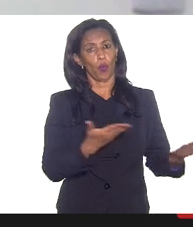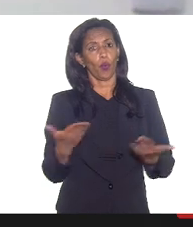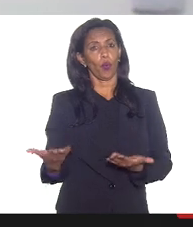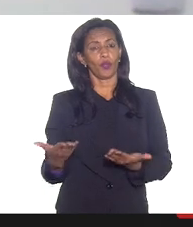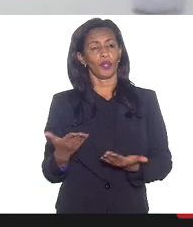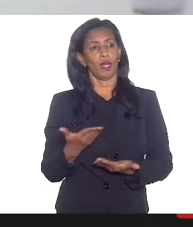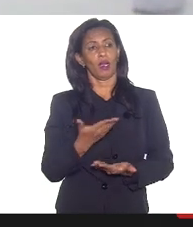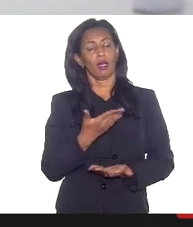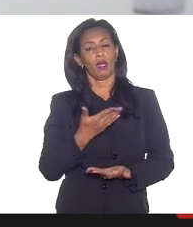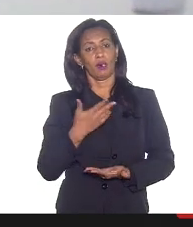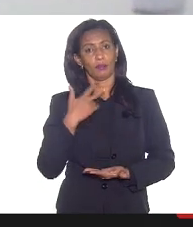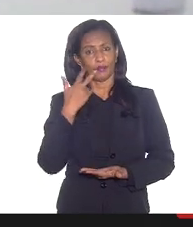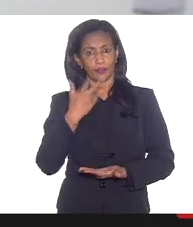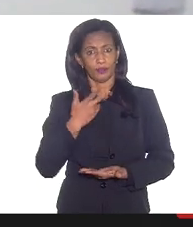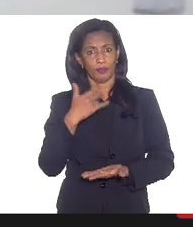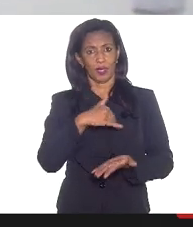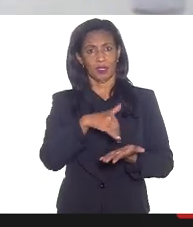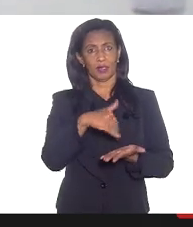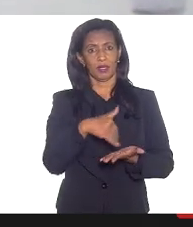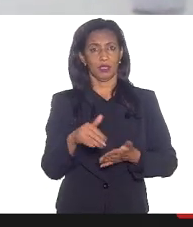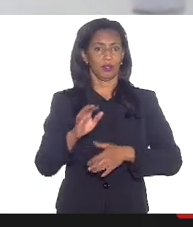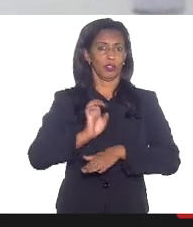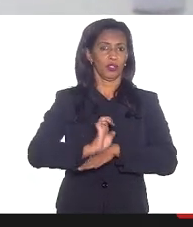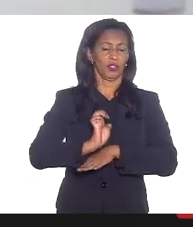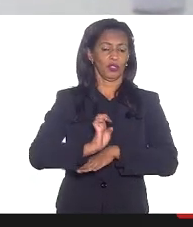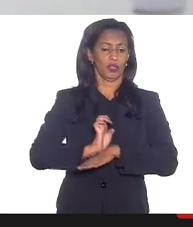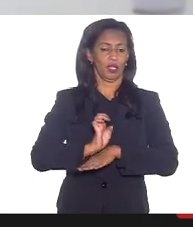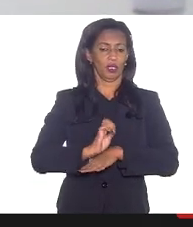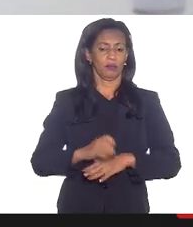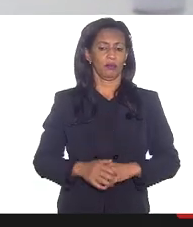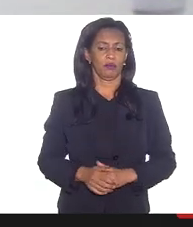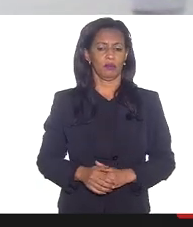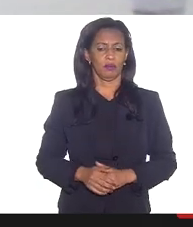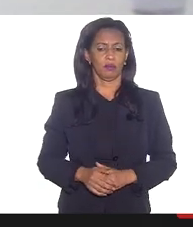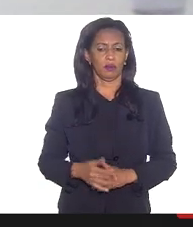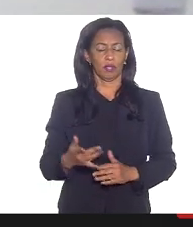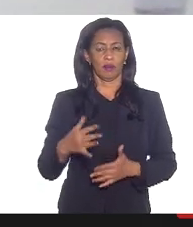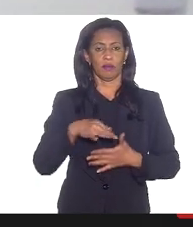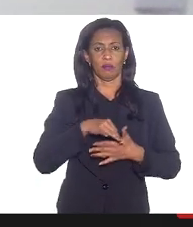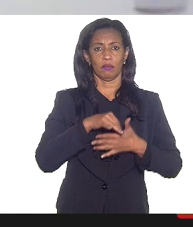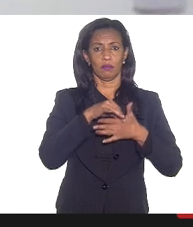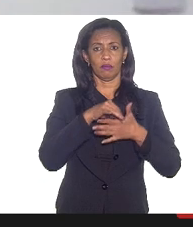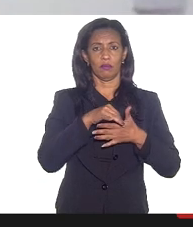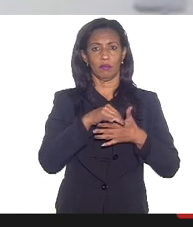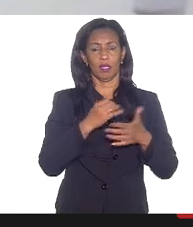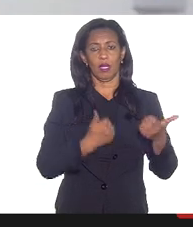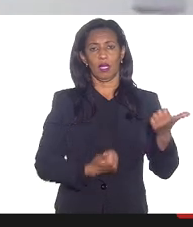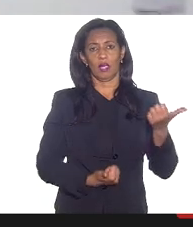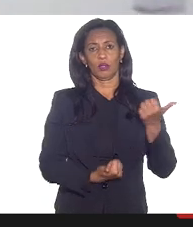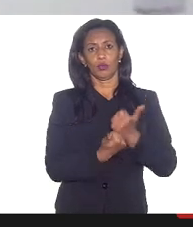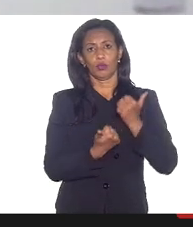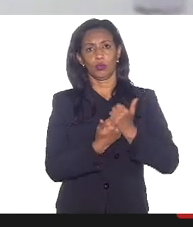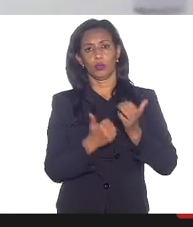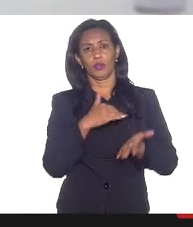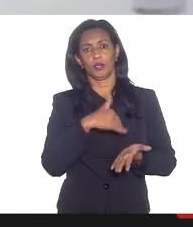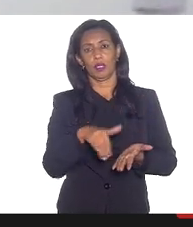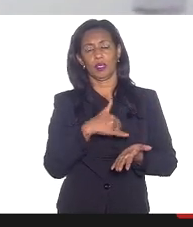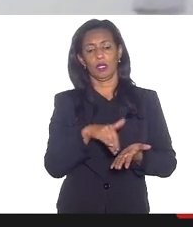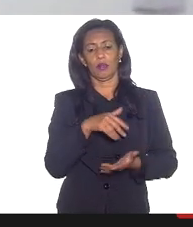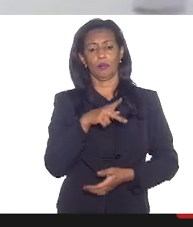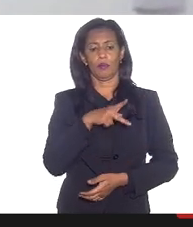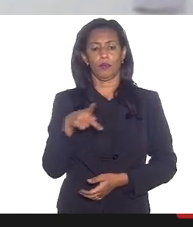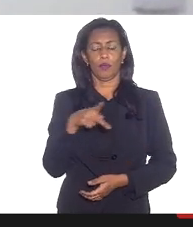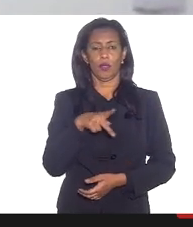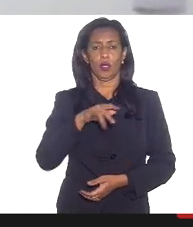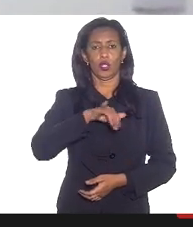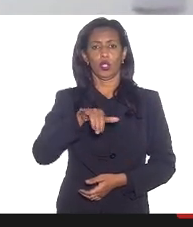fazer uso da palavra a Secretaria de Estado de Educação, que vai ser representada pela sua subsecretária de ensino,